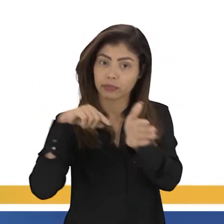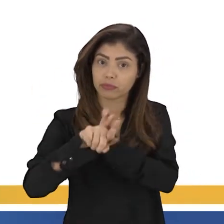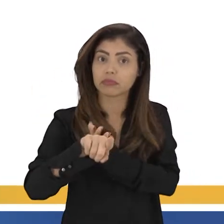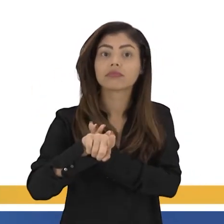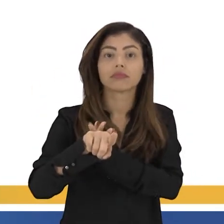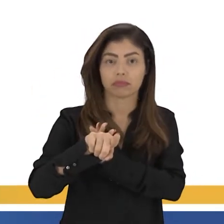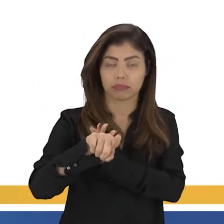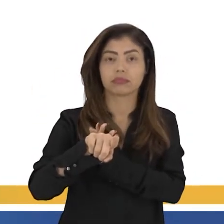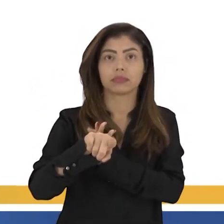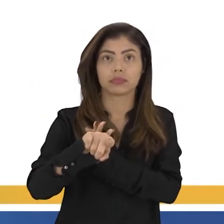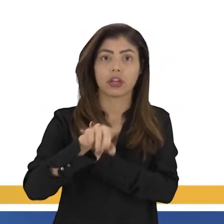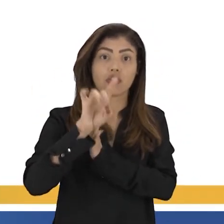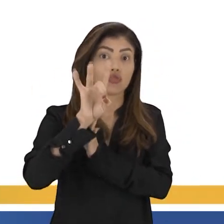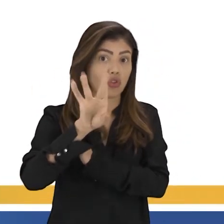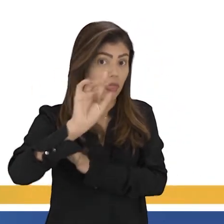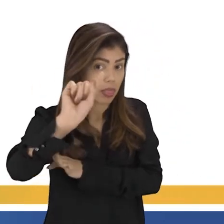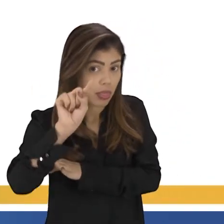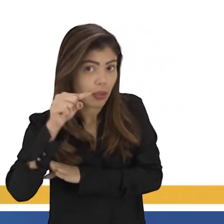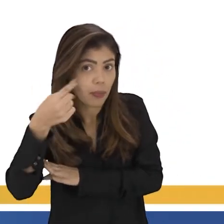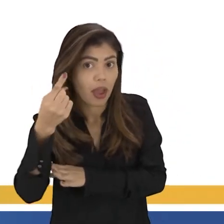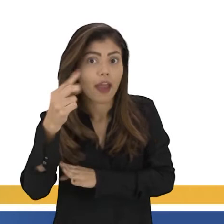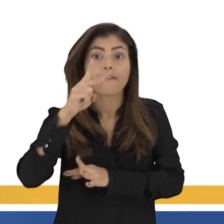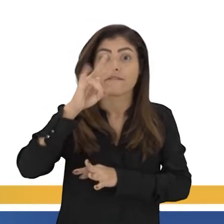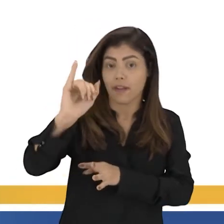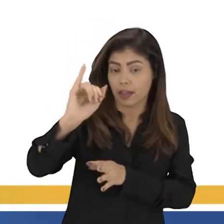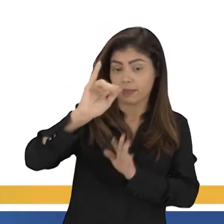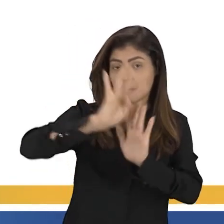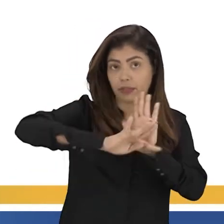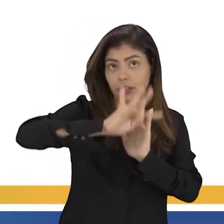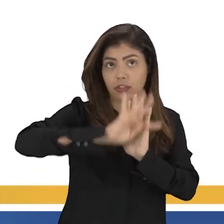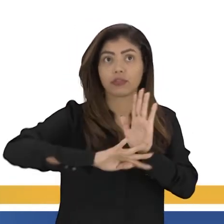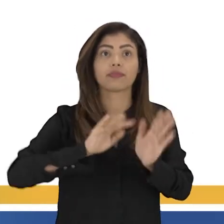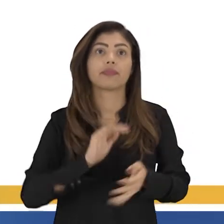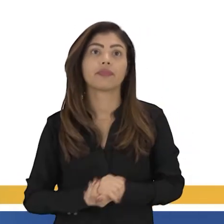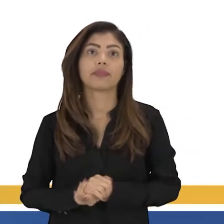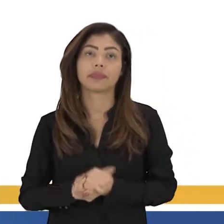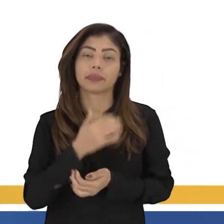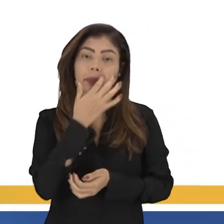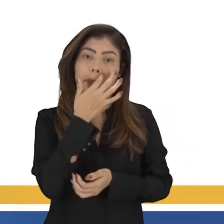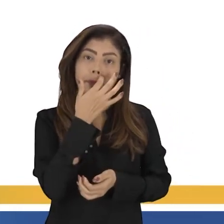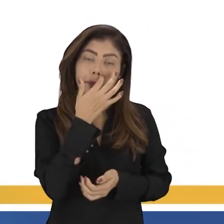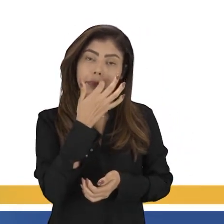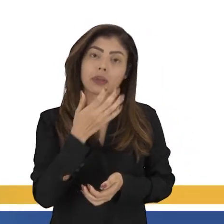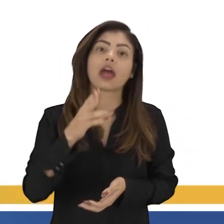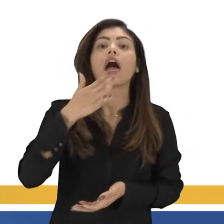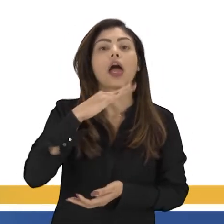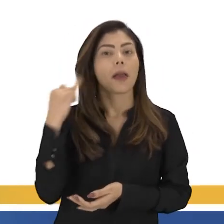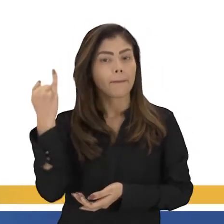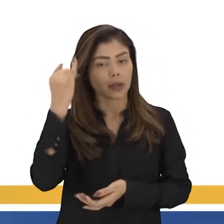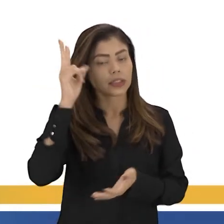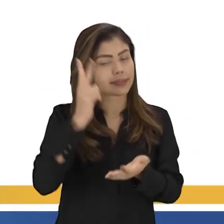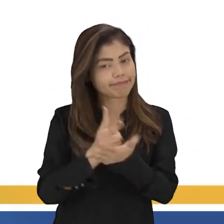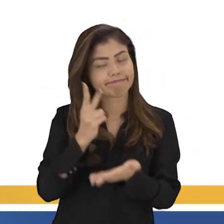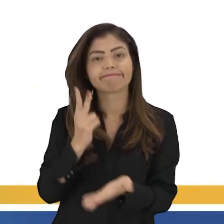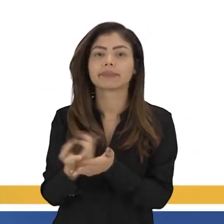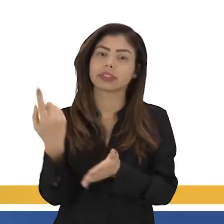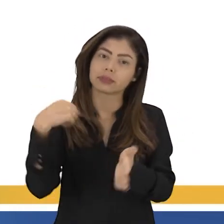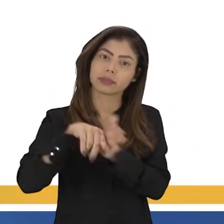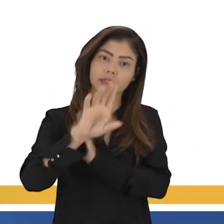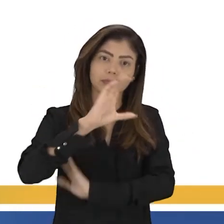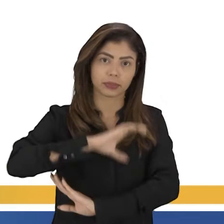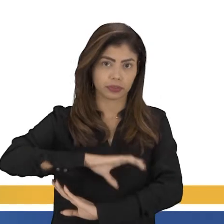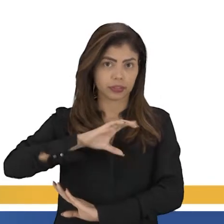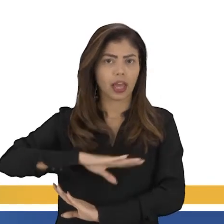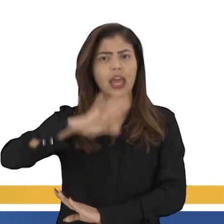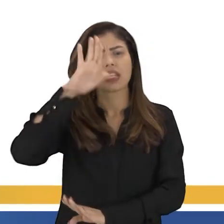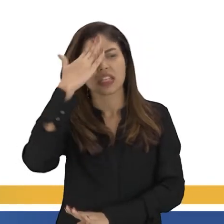pergunta e só depois vá para o texto em si. O enunciado é sempre em português, então isso te dá uma